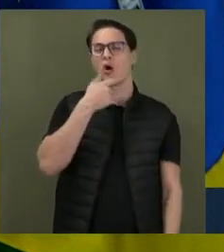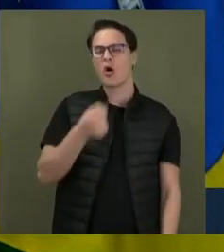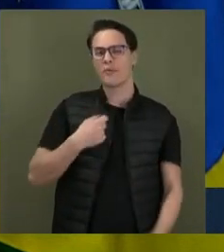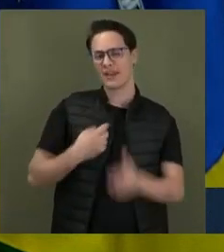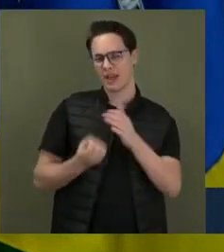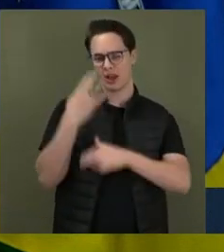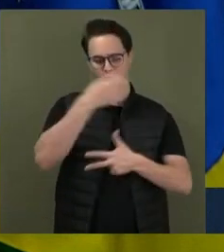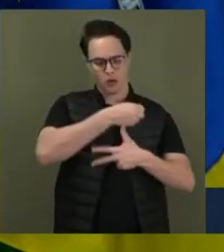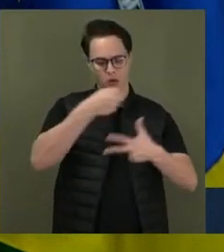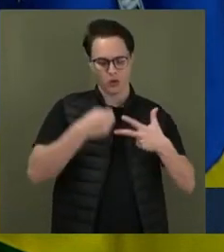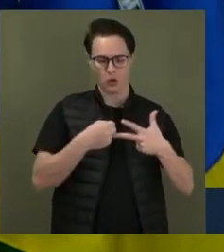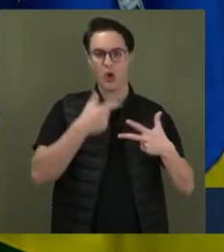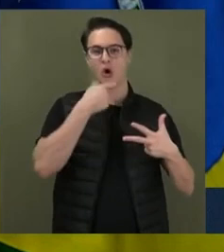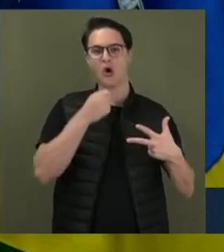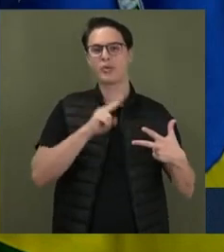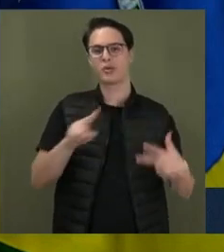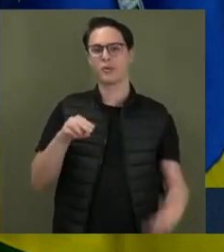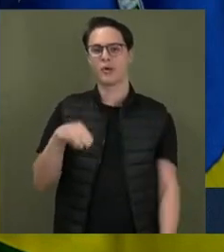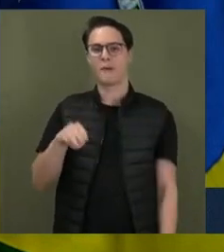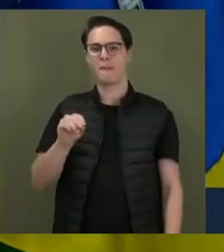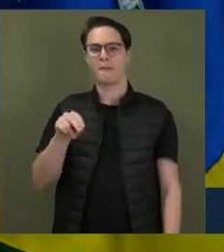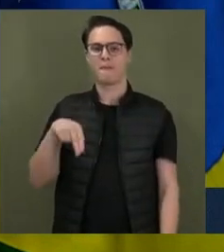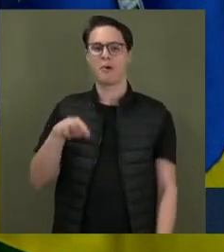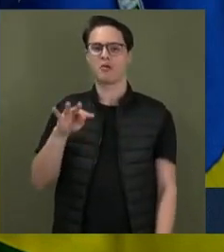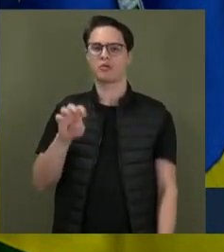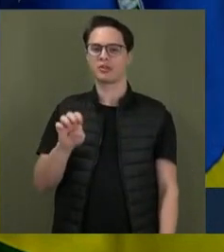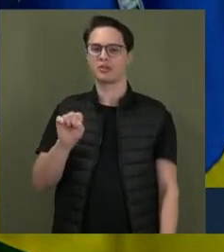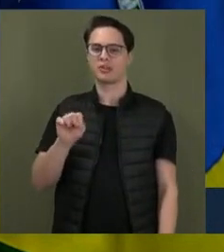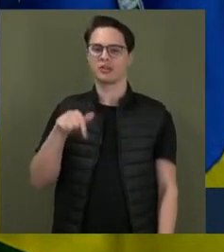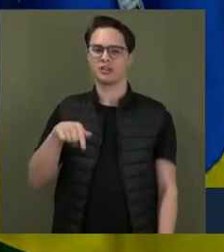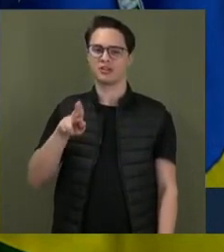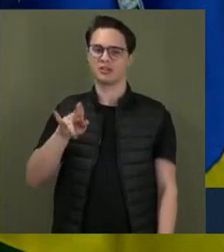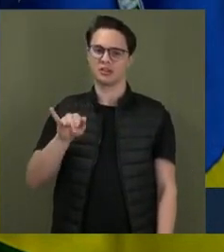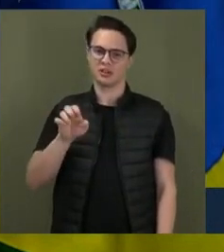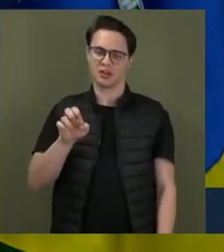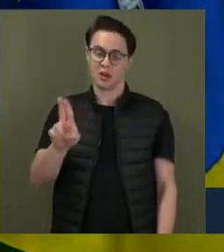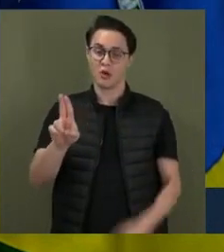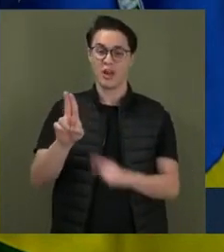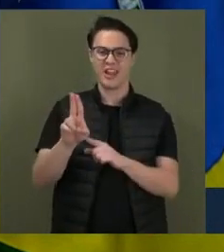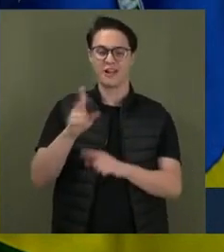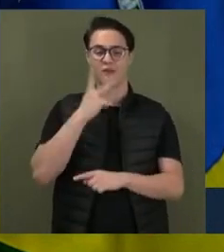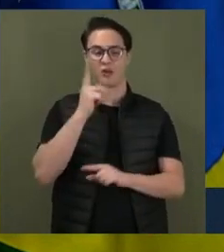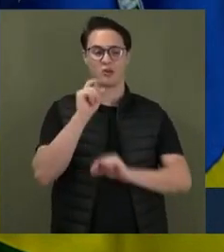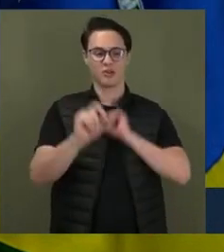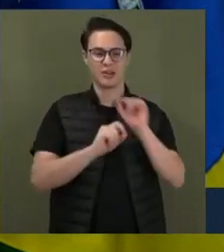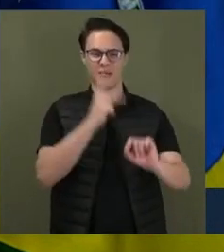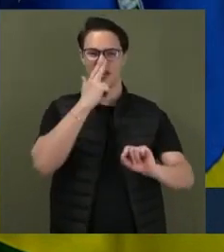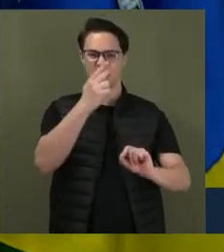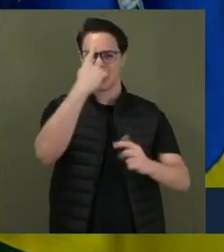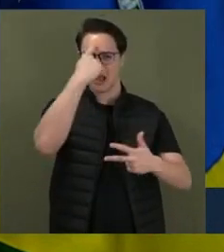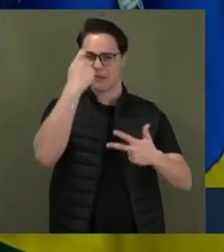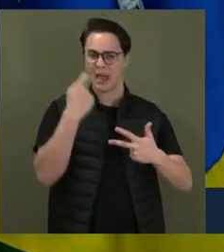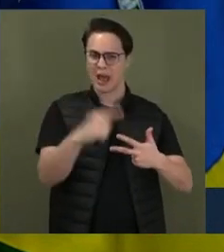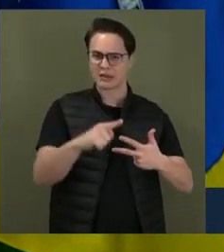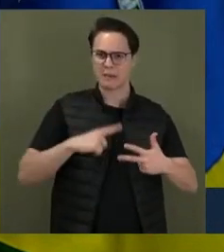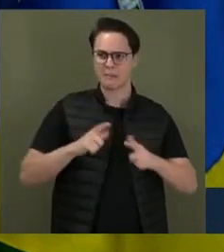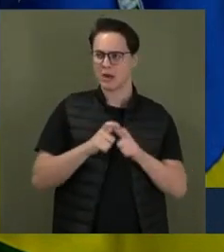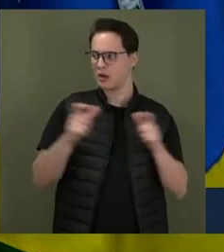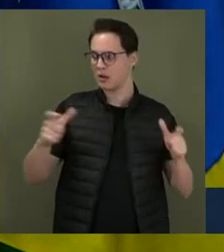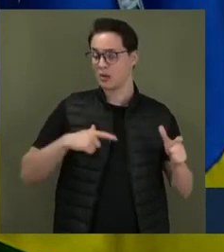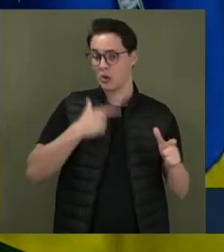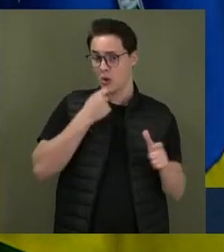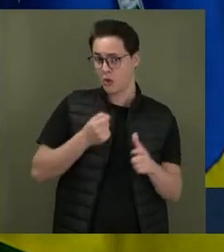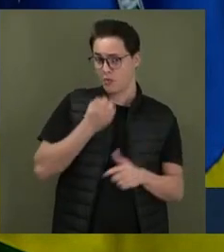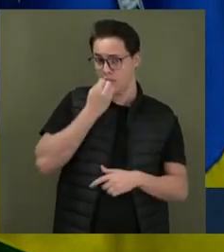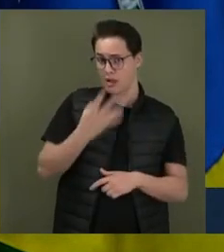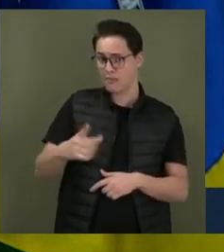faz a todos. Há muitas injustiças sendo cometidas em nossa pátria, as ameaças são cada vez maiores. É um momento que exige dos homens de bem a